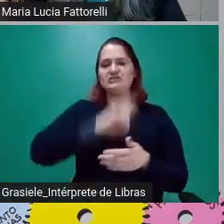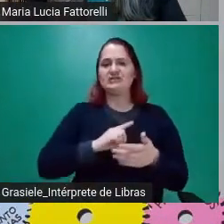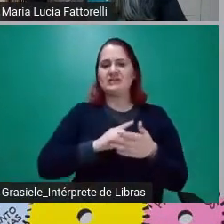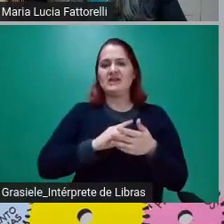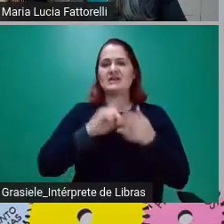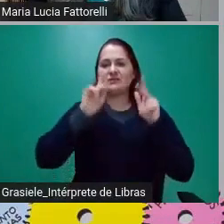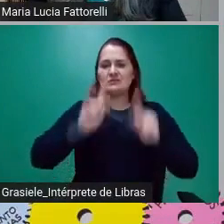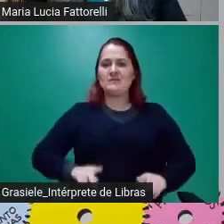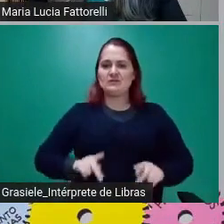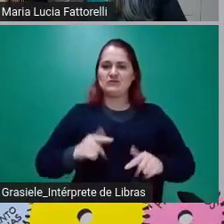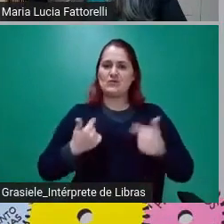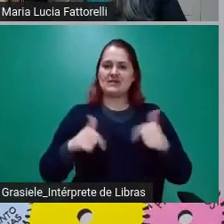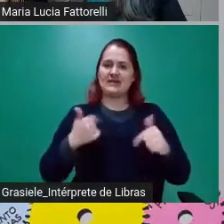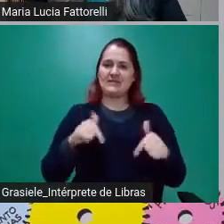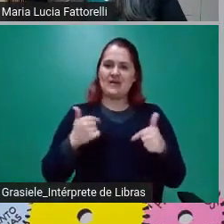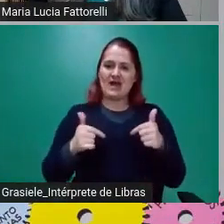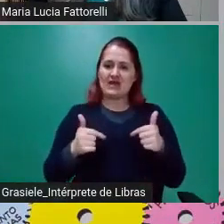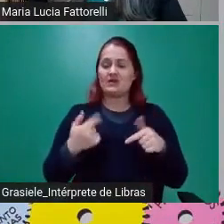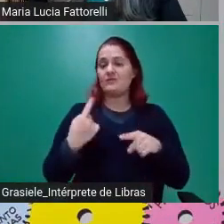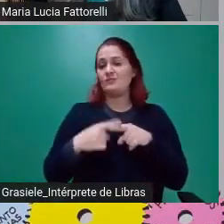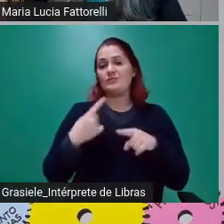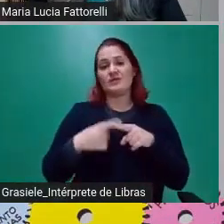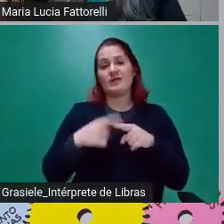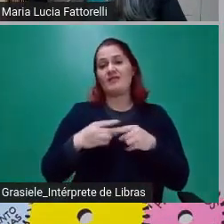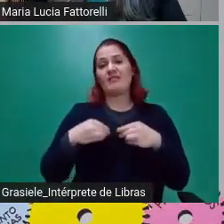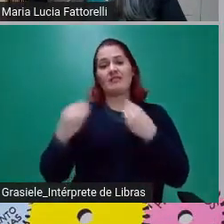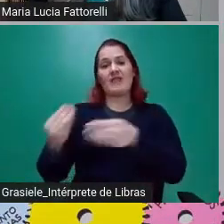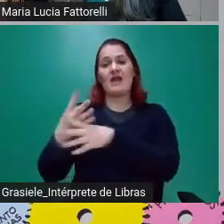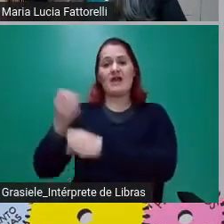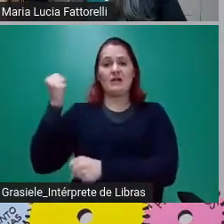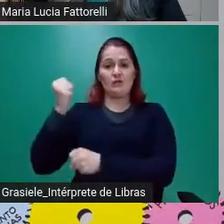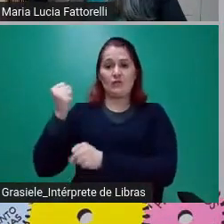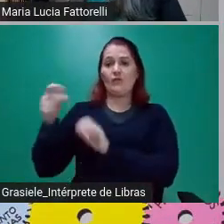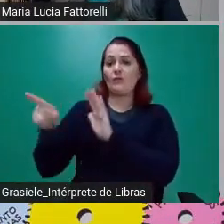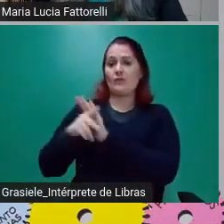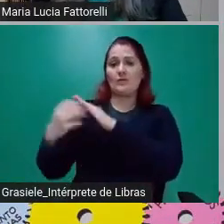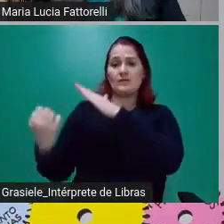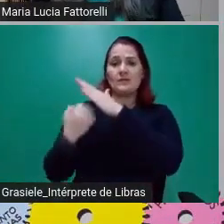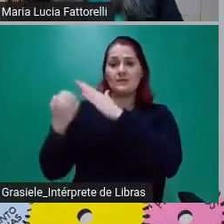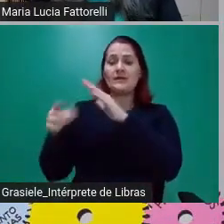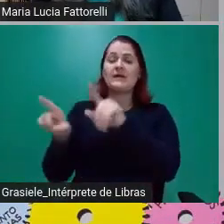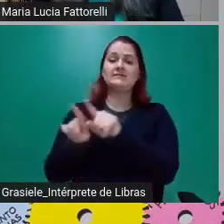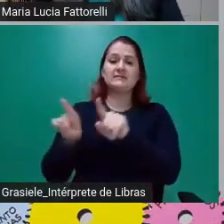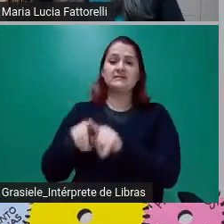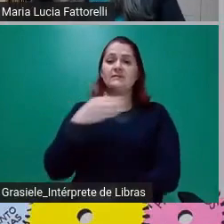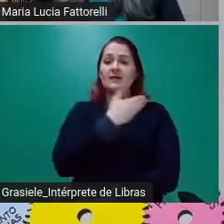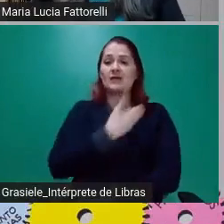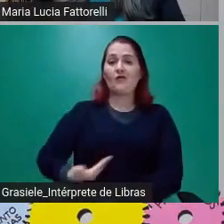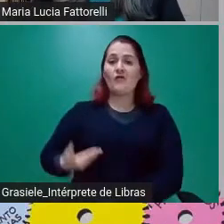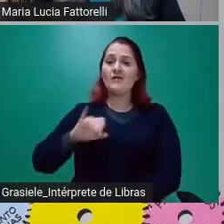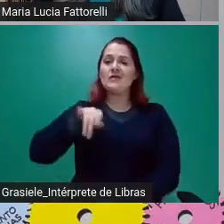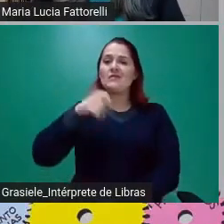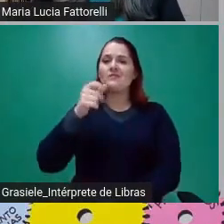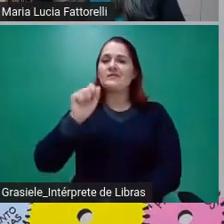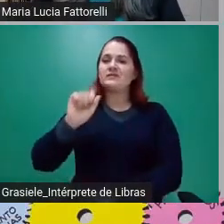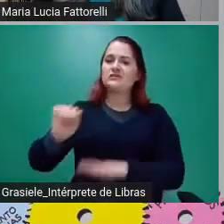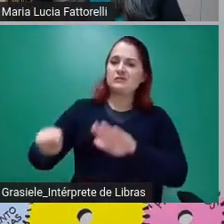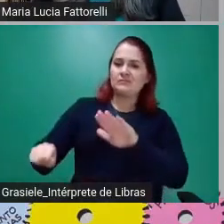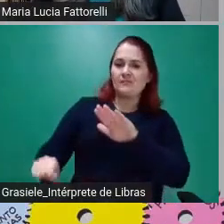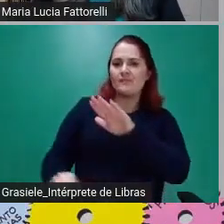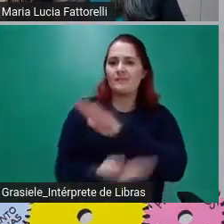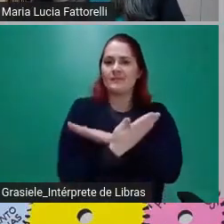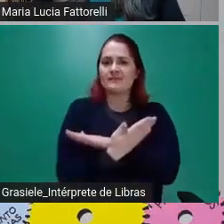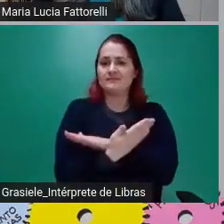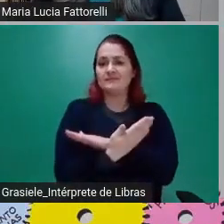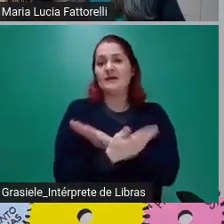lucrar mais e para poder, inclusive, o governo desviar esses recursos para a